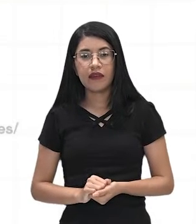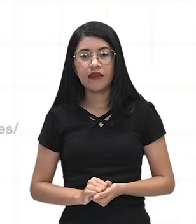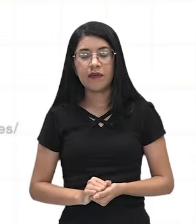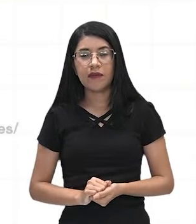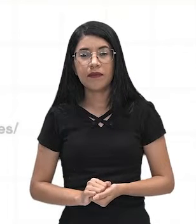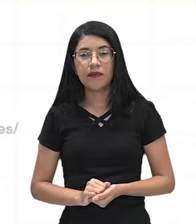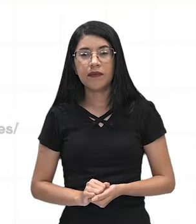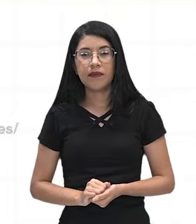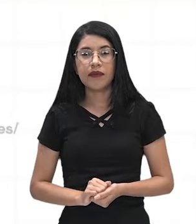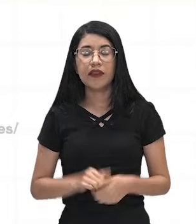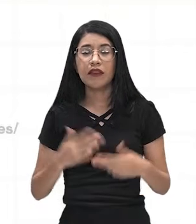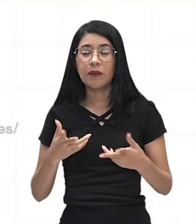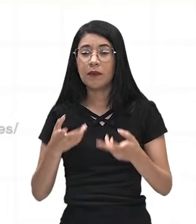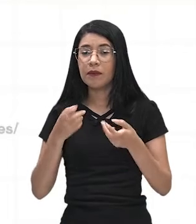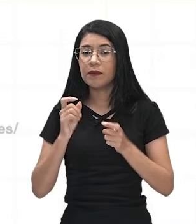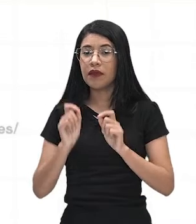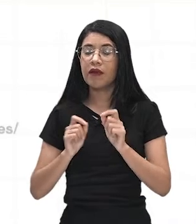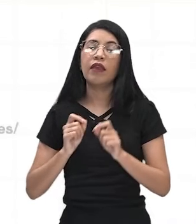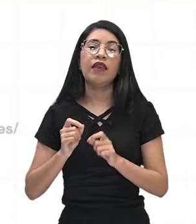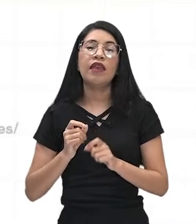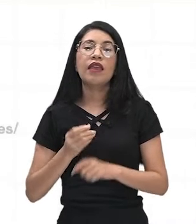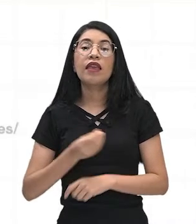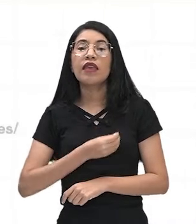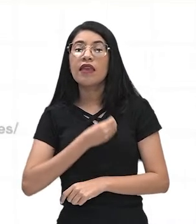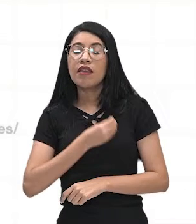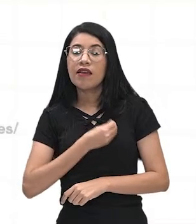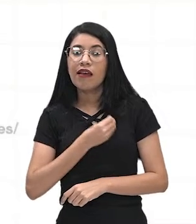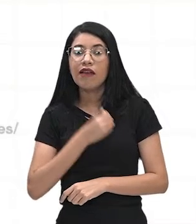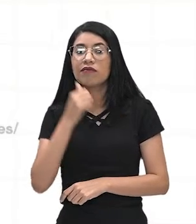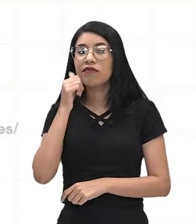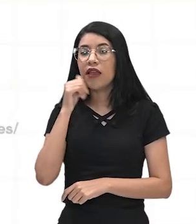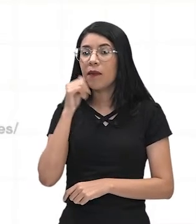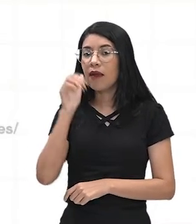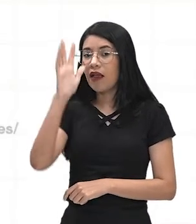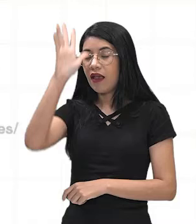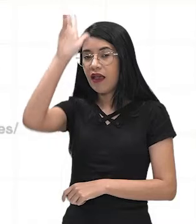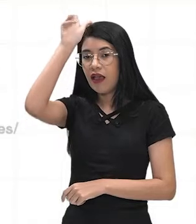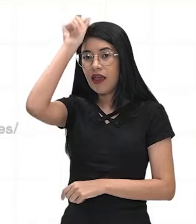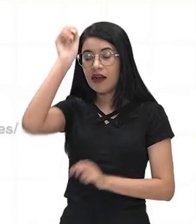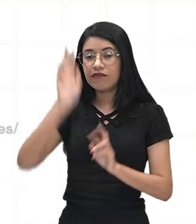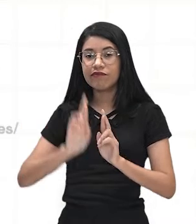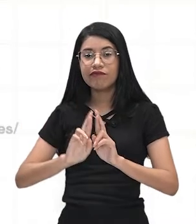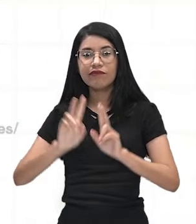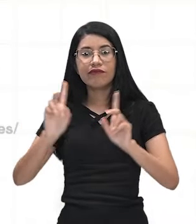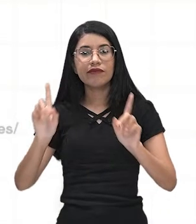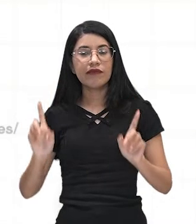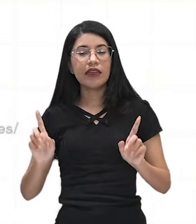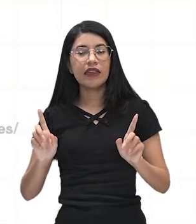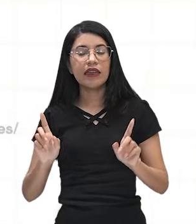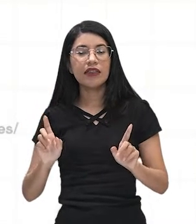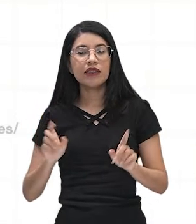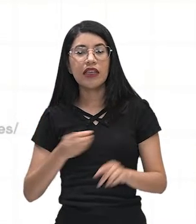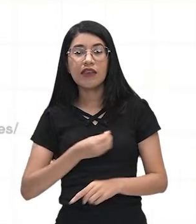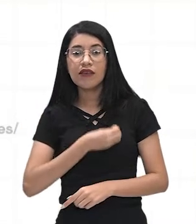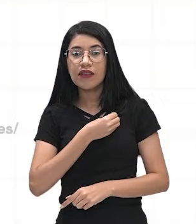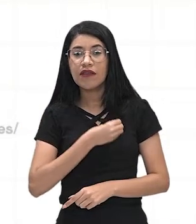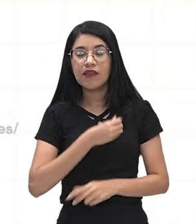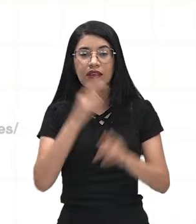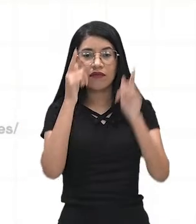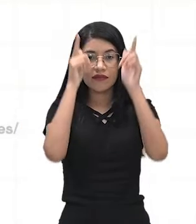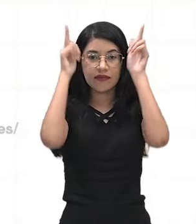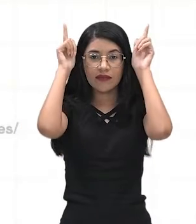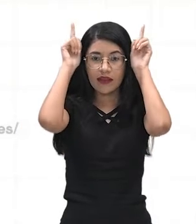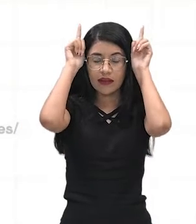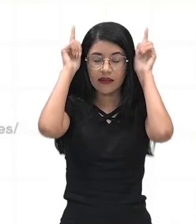vai ver que a situação das mulheres em Roma era um pouco diferente das mulheres na Grécia